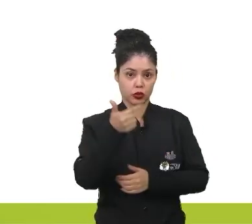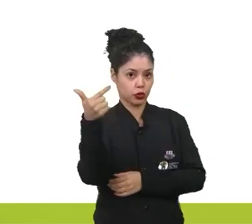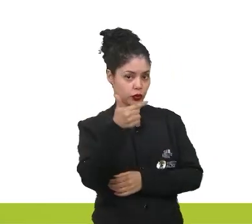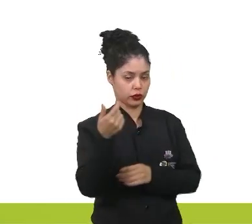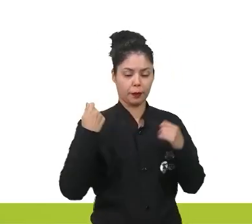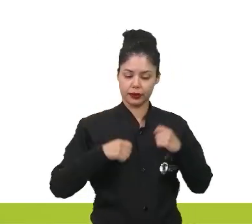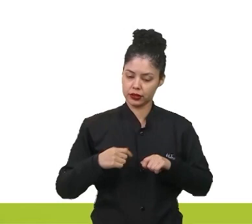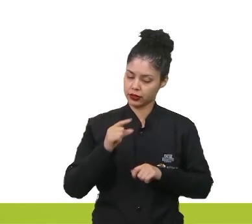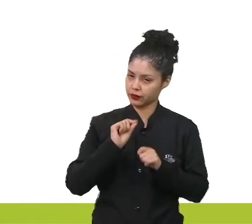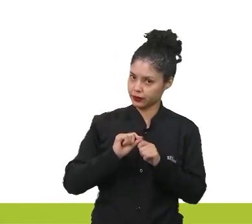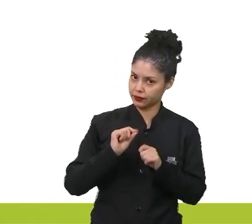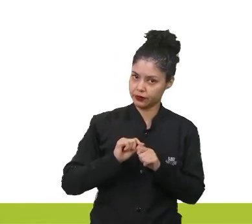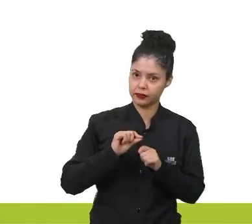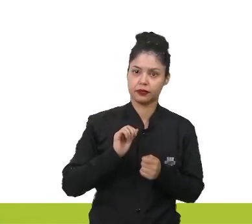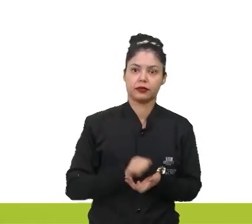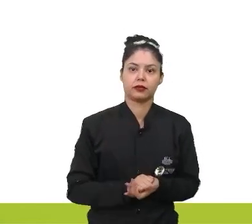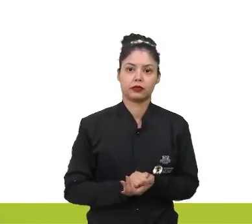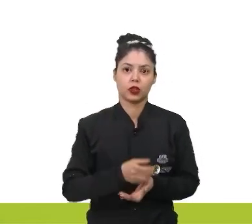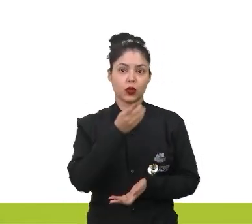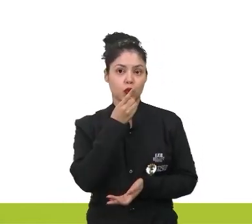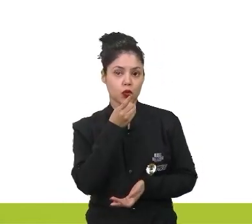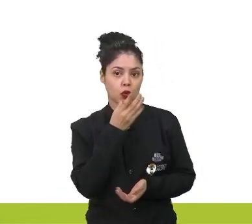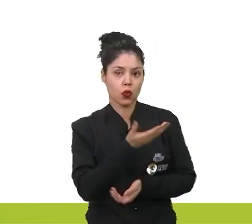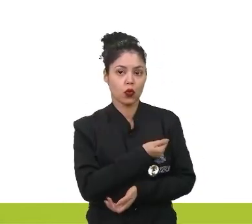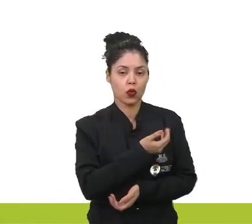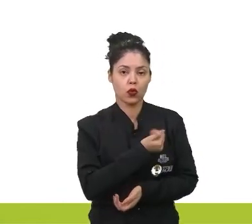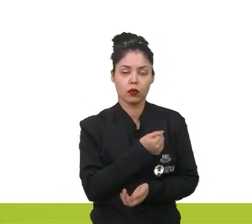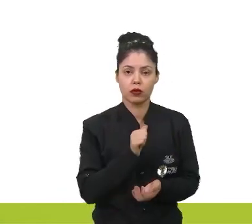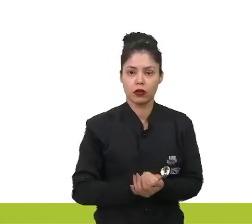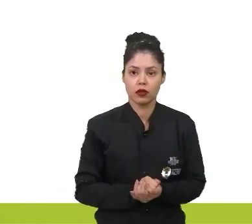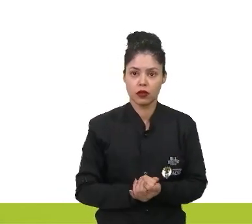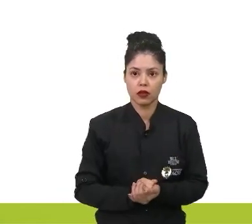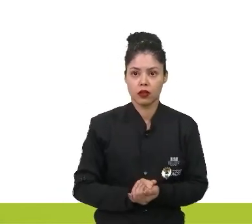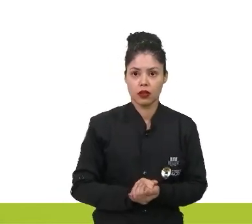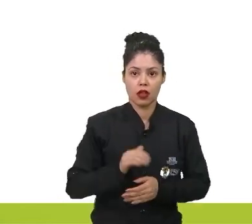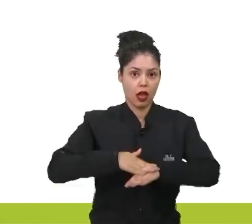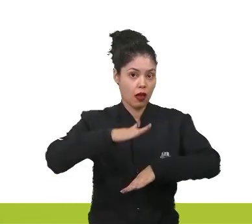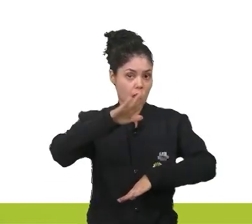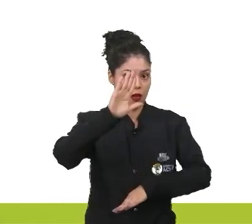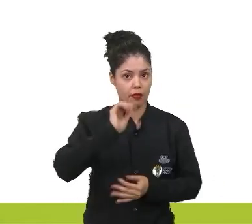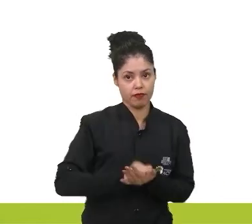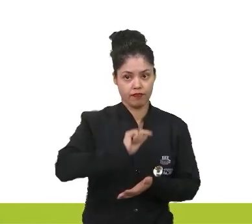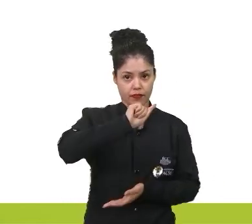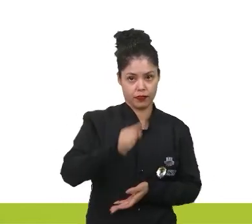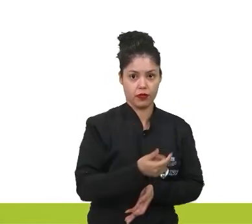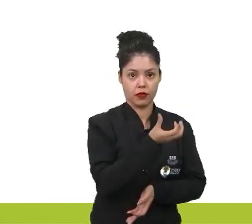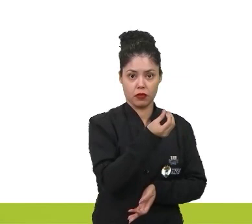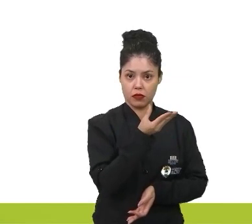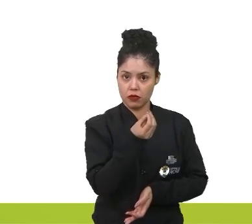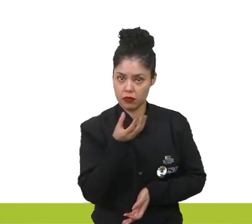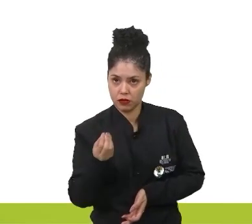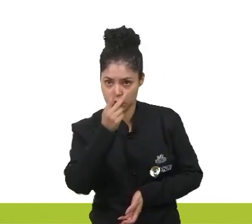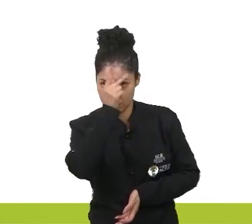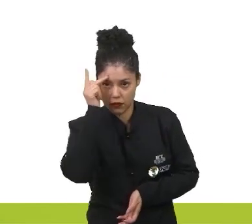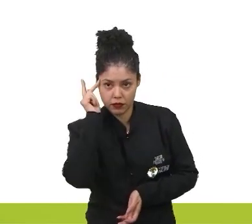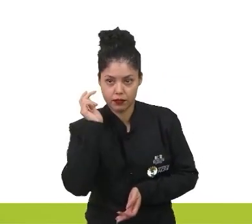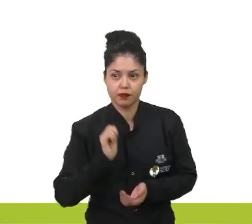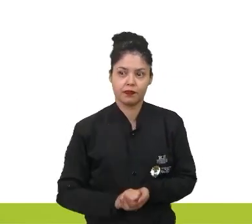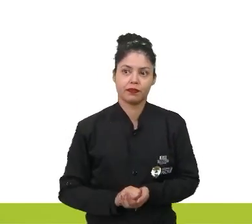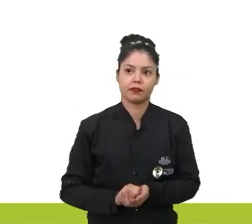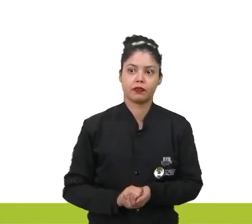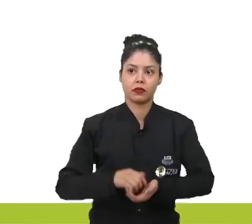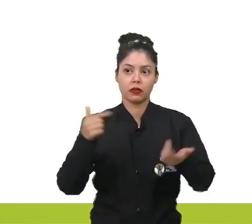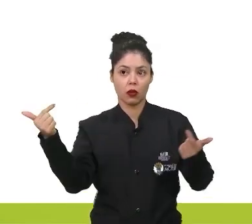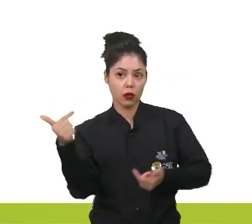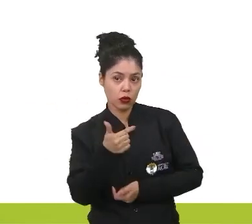detetização deveria ser feita no dia em que o número de infectados chegasse a uma marca de 1.600 pessoas. E